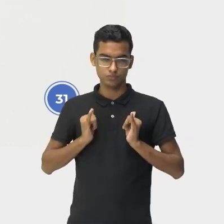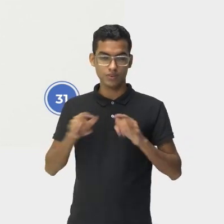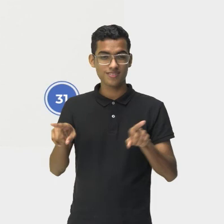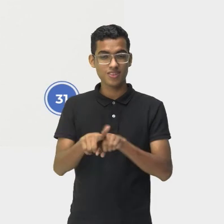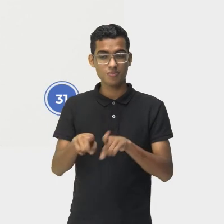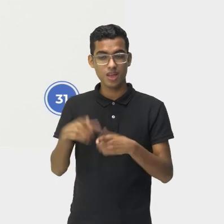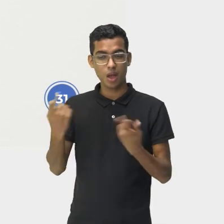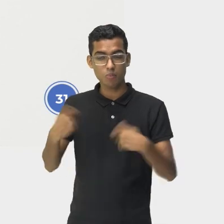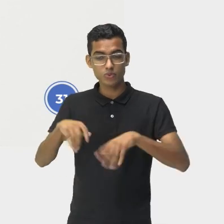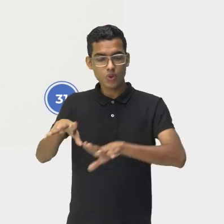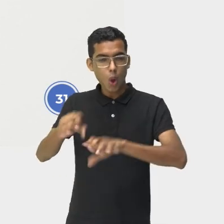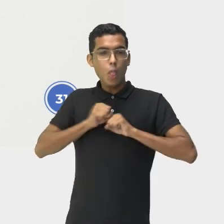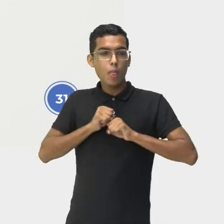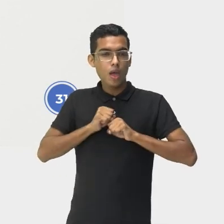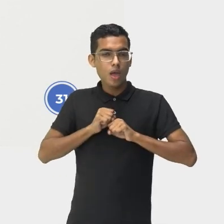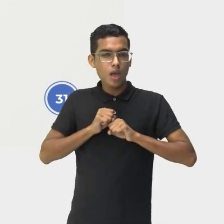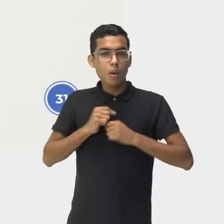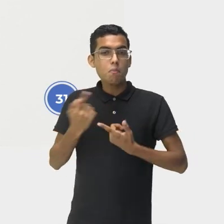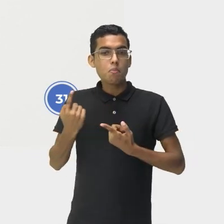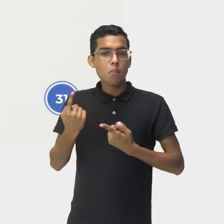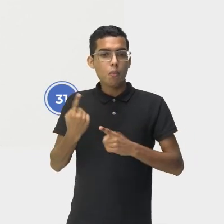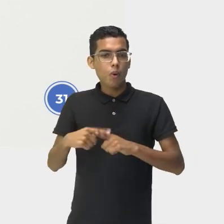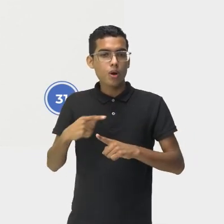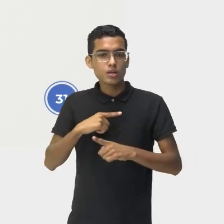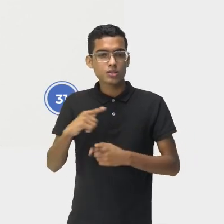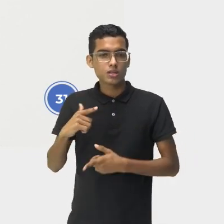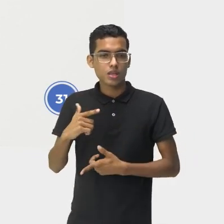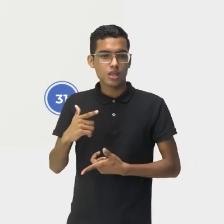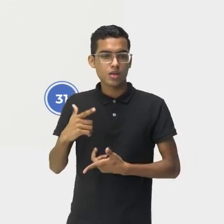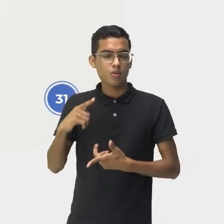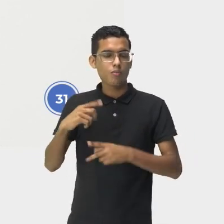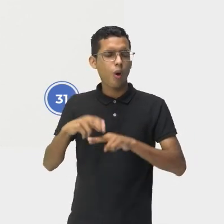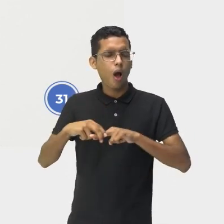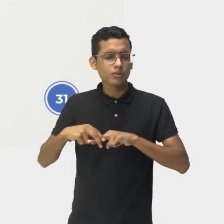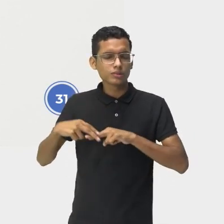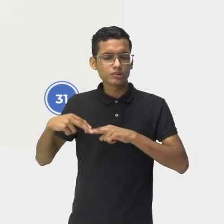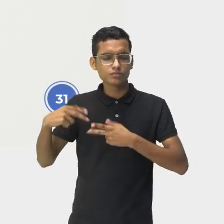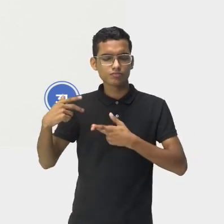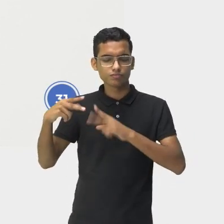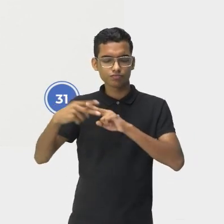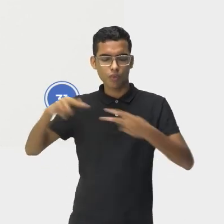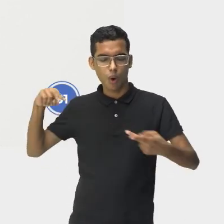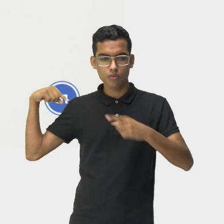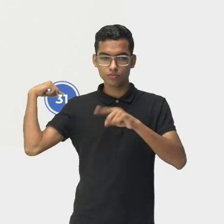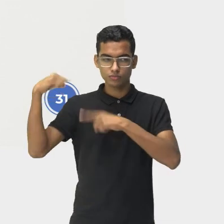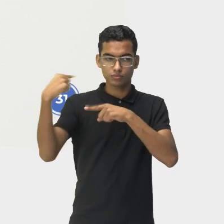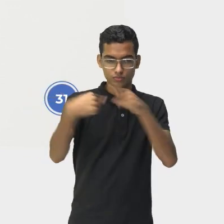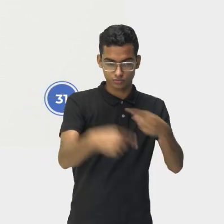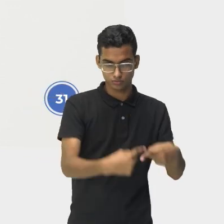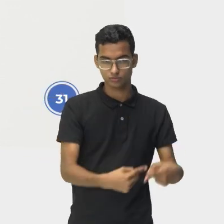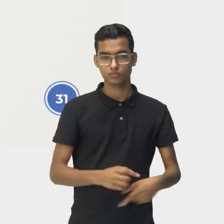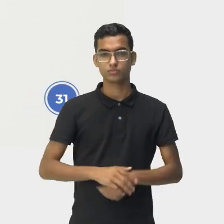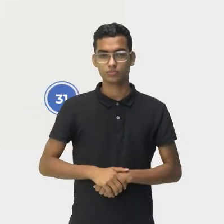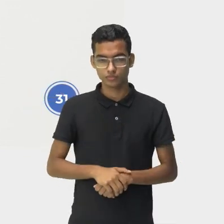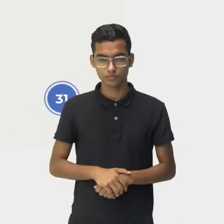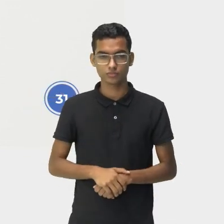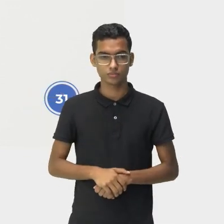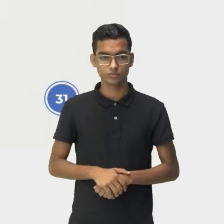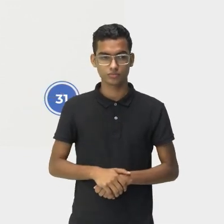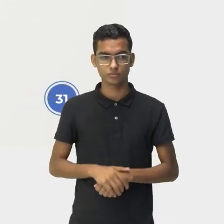tendo nenhum desses fatores de risco, mas por questões genéticas. Olha a hereditariedade aí falando mais